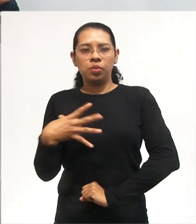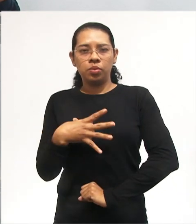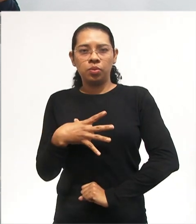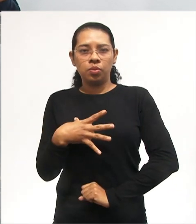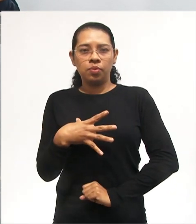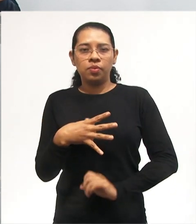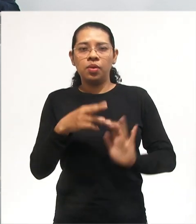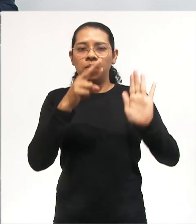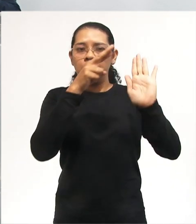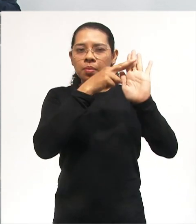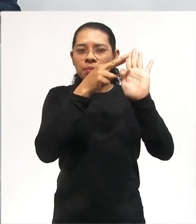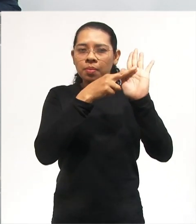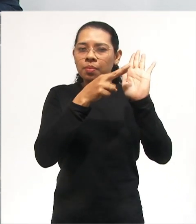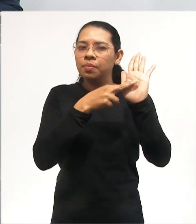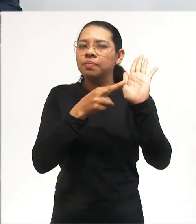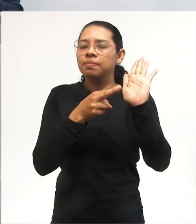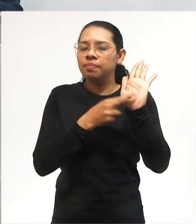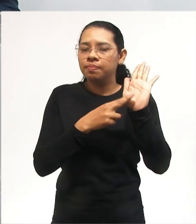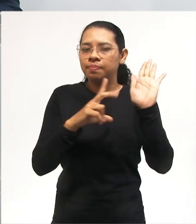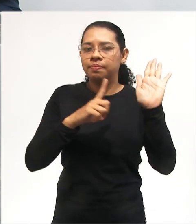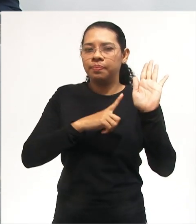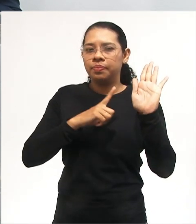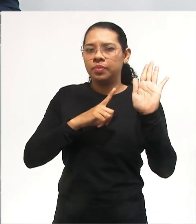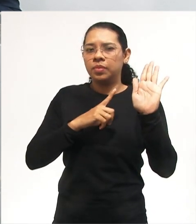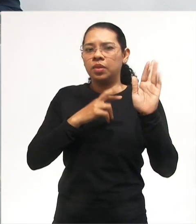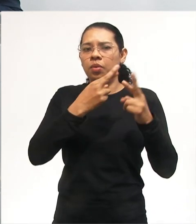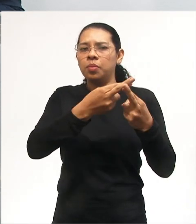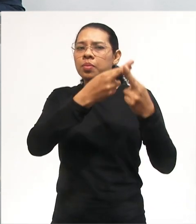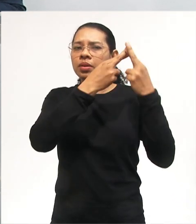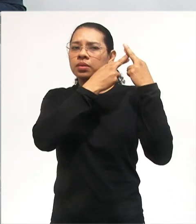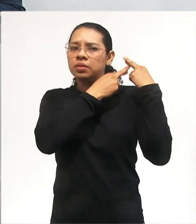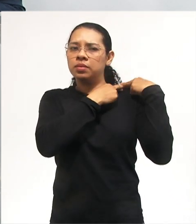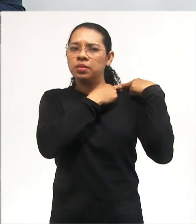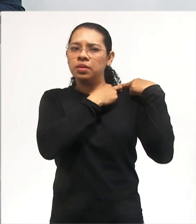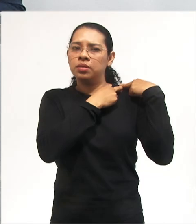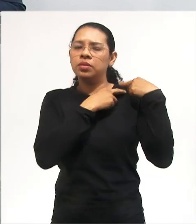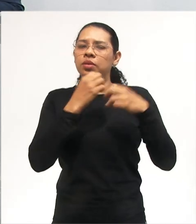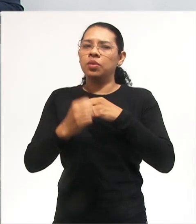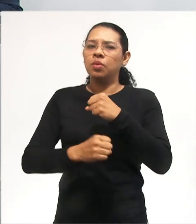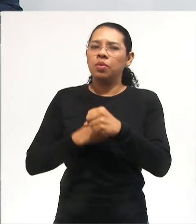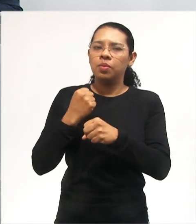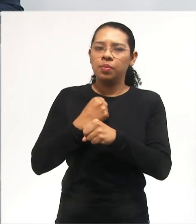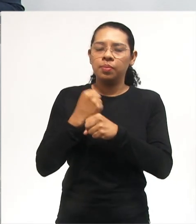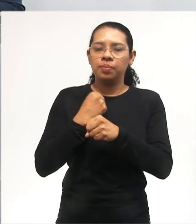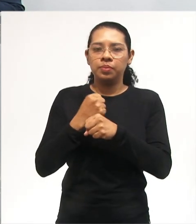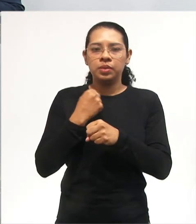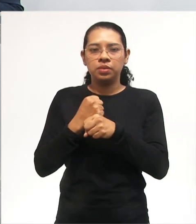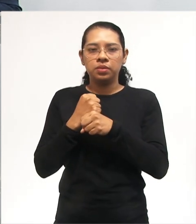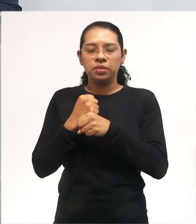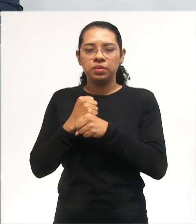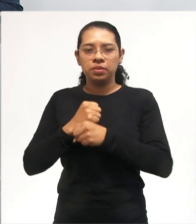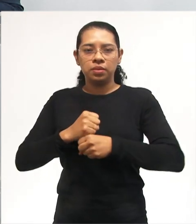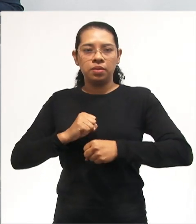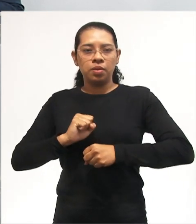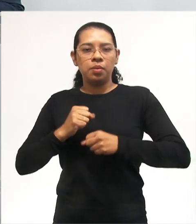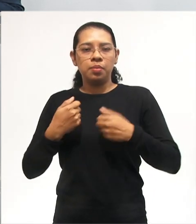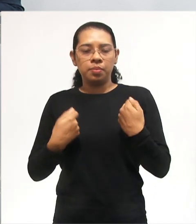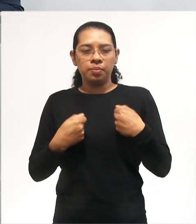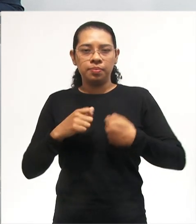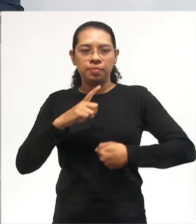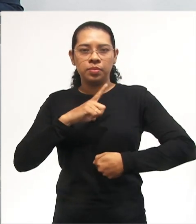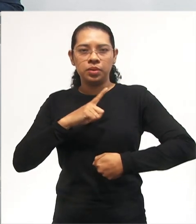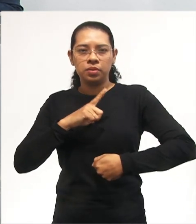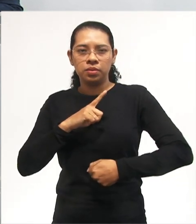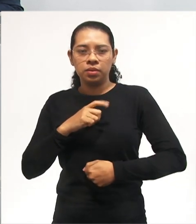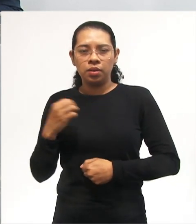se constituíram ao longo do tempo como um processo de evolução, tá? Da nossa trajetória enquanto país